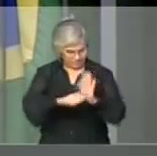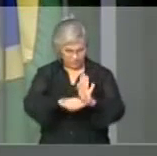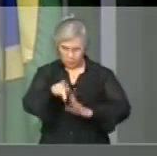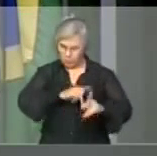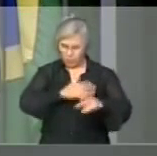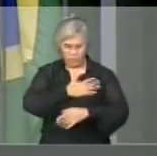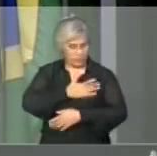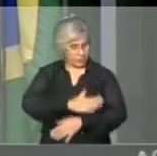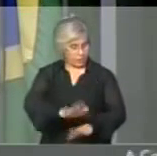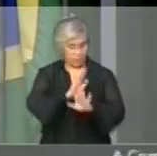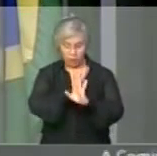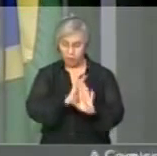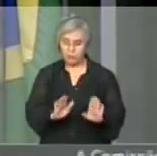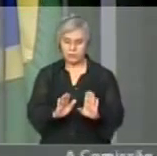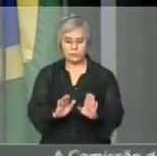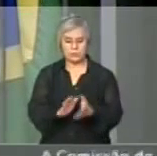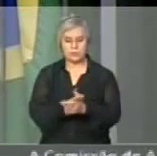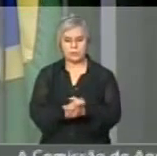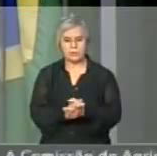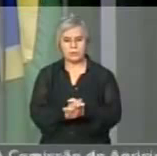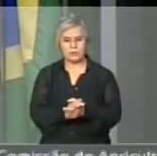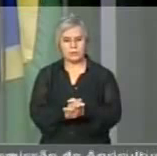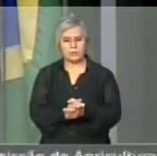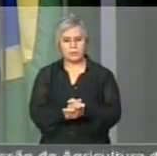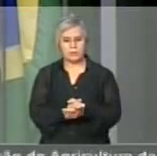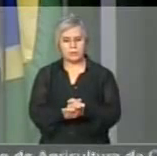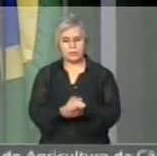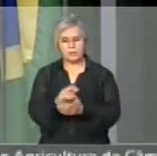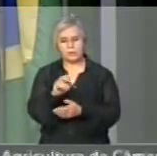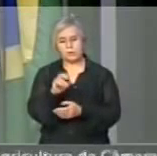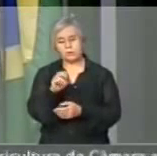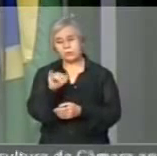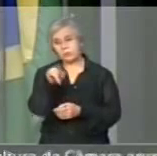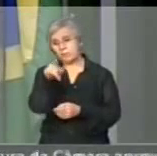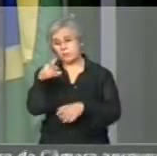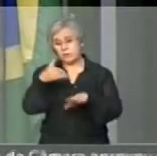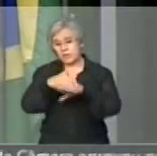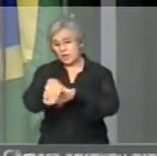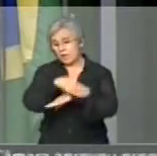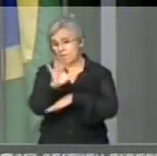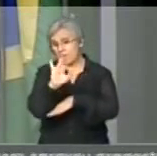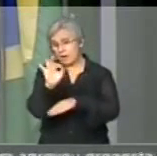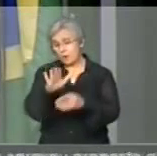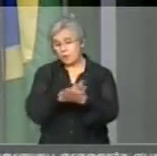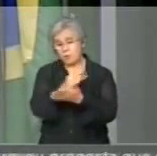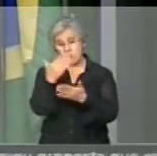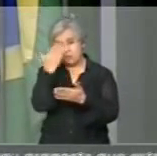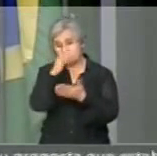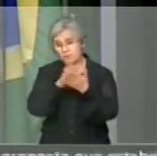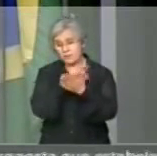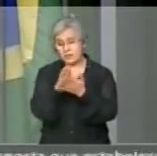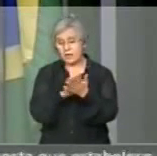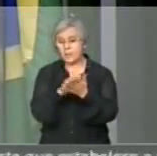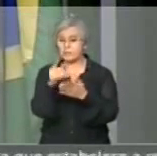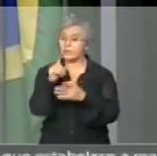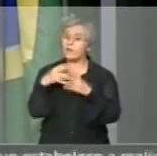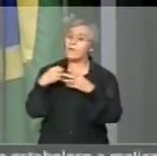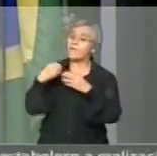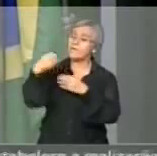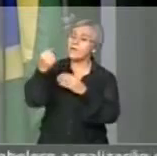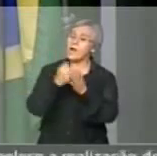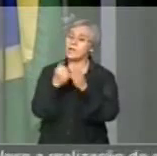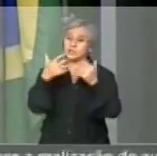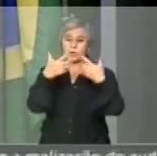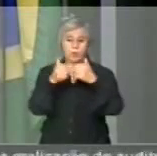do povo. Só não vê quem não anda nas ruas, não vai às feiras livres, não viaja em